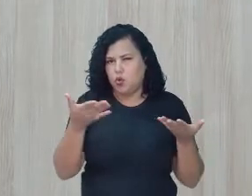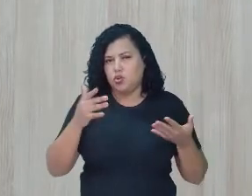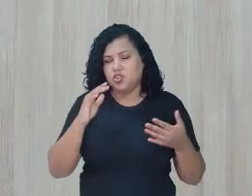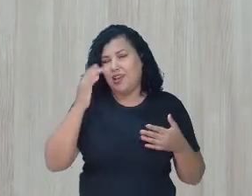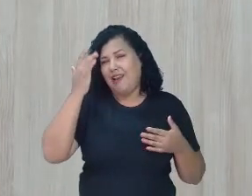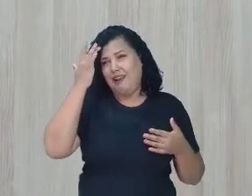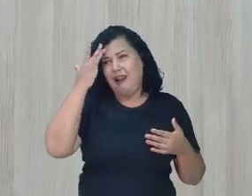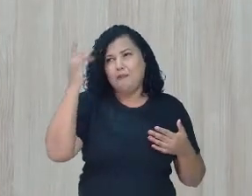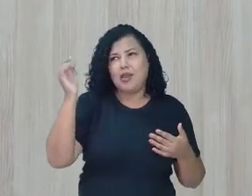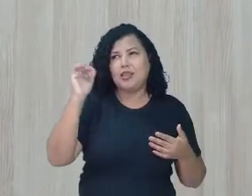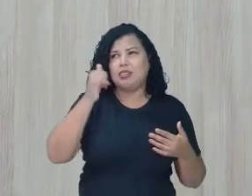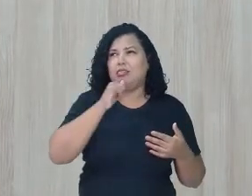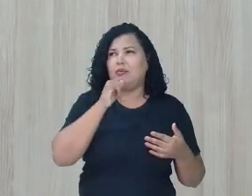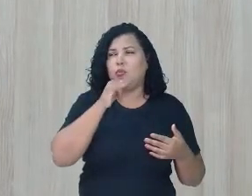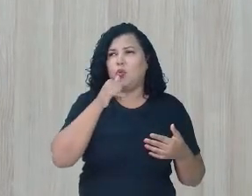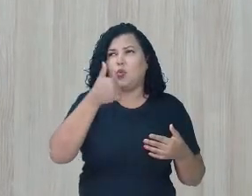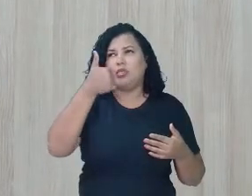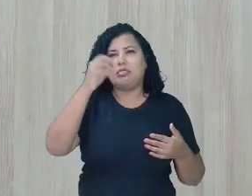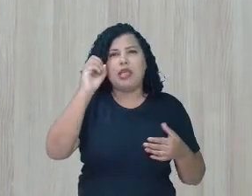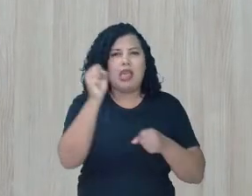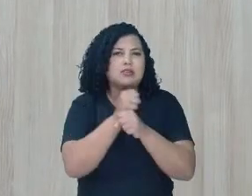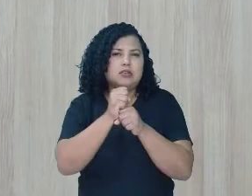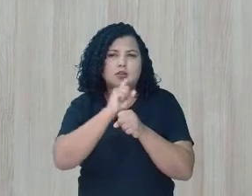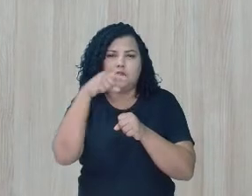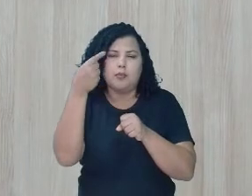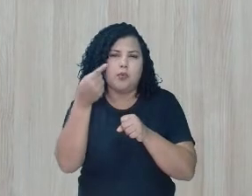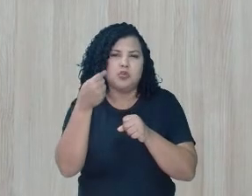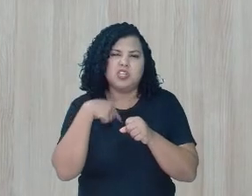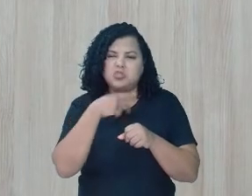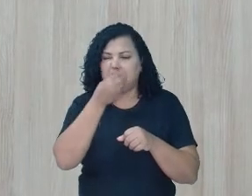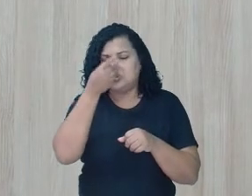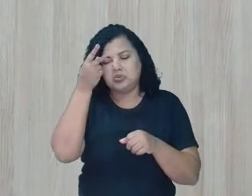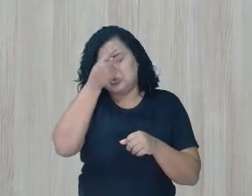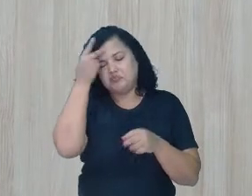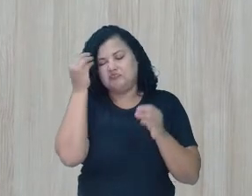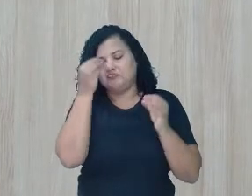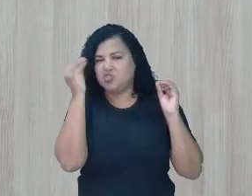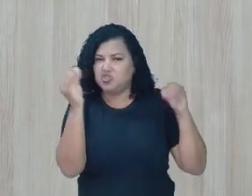anos, daqui a um ano, daqui até mesmo a alguns meses.